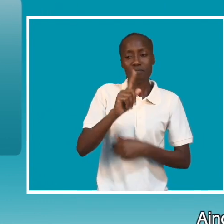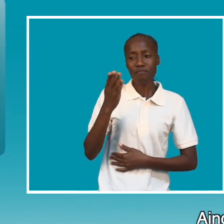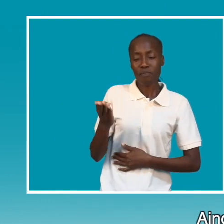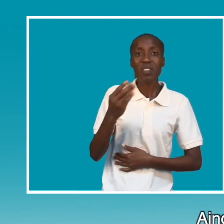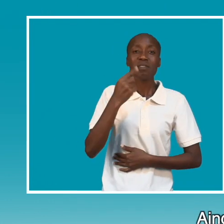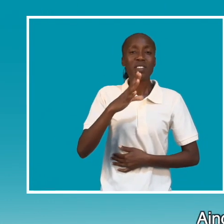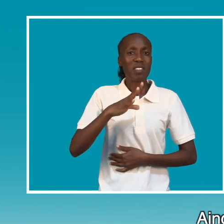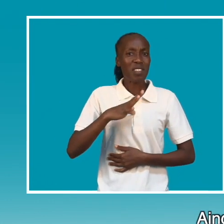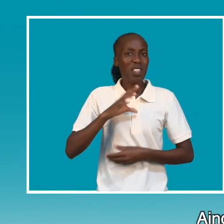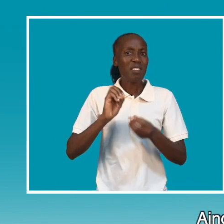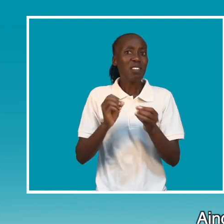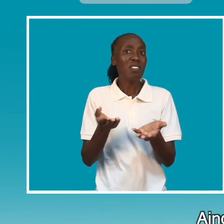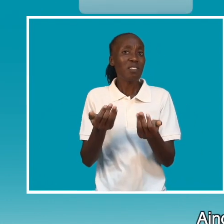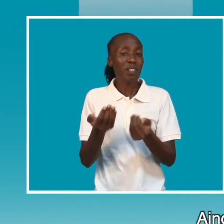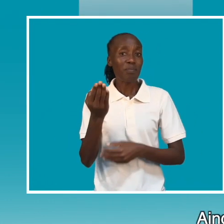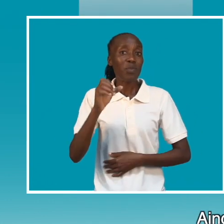eu